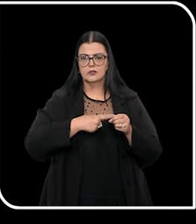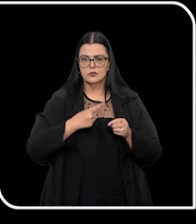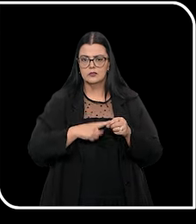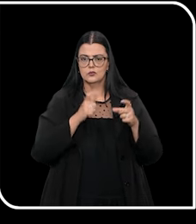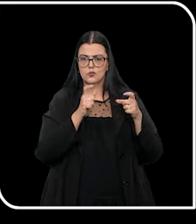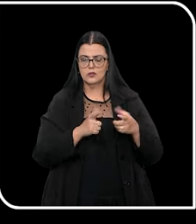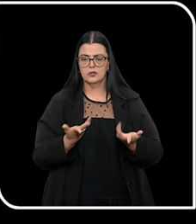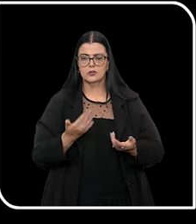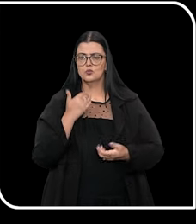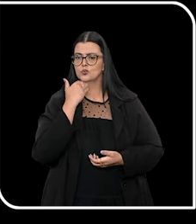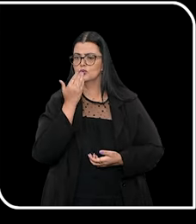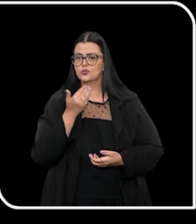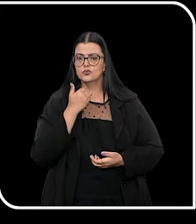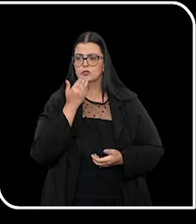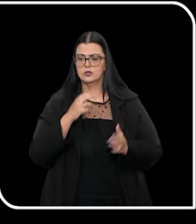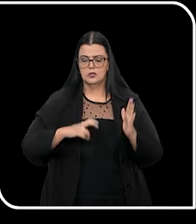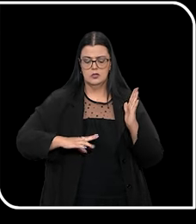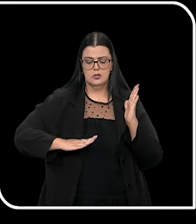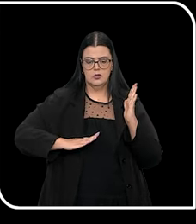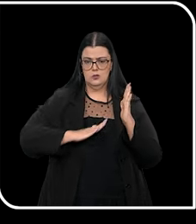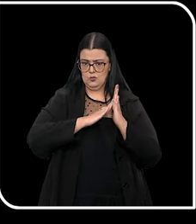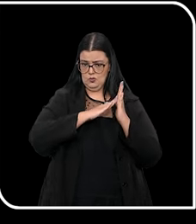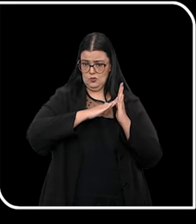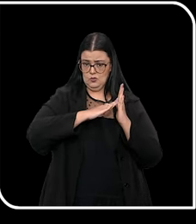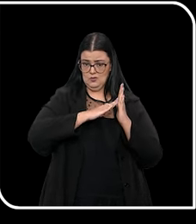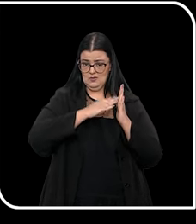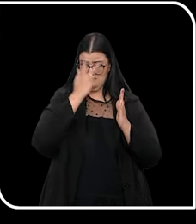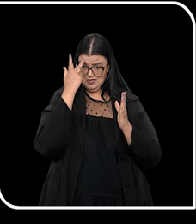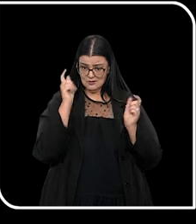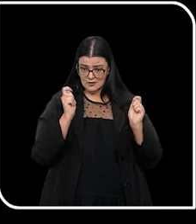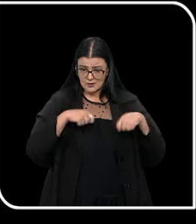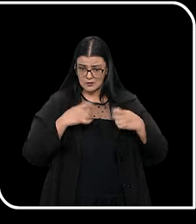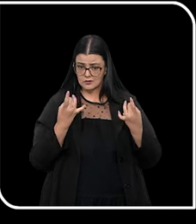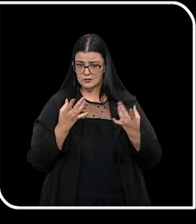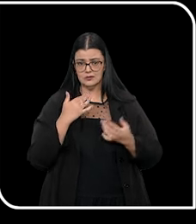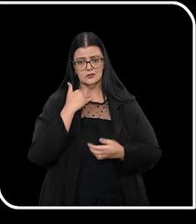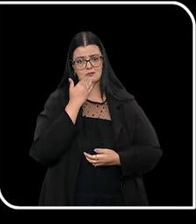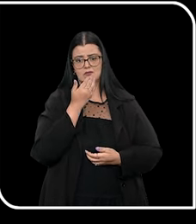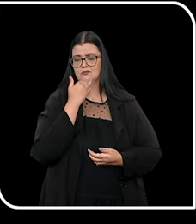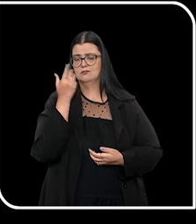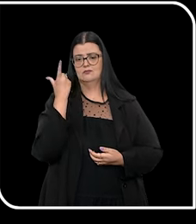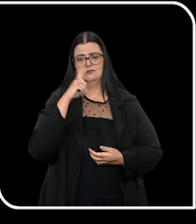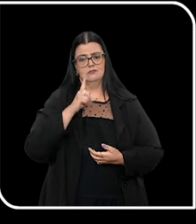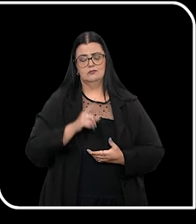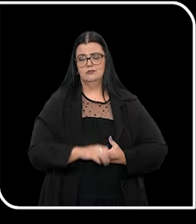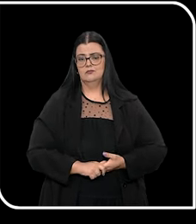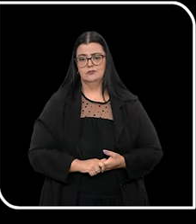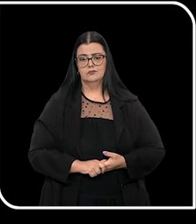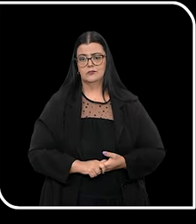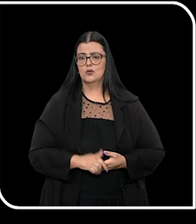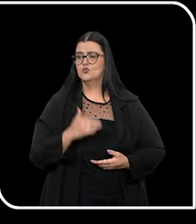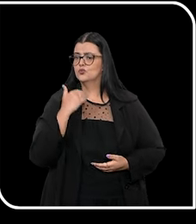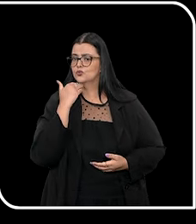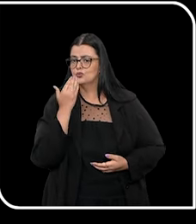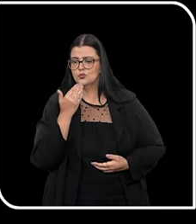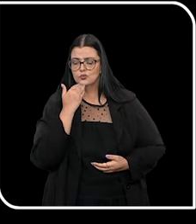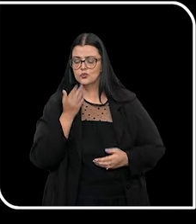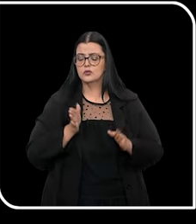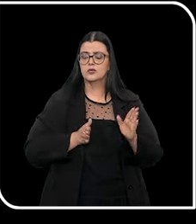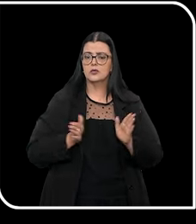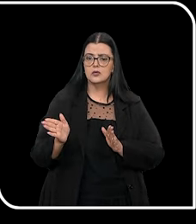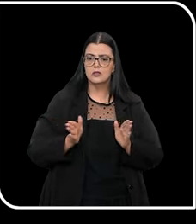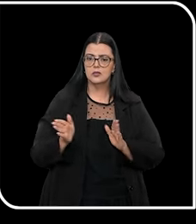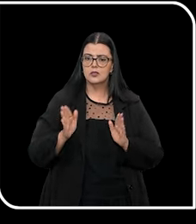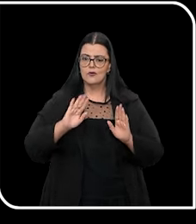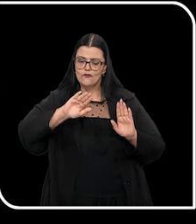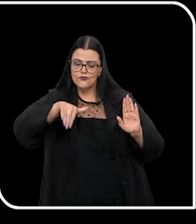cidades os lugares não adianta nada ter uma rampa em pé que aquela pessoa sozinha ela não vai conseguir não adianta nada ter um